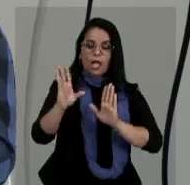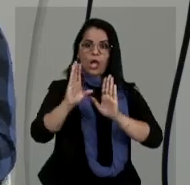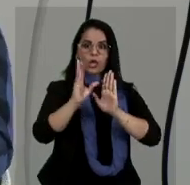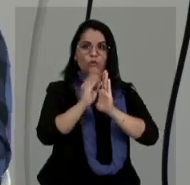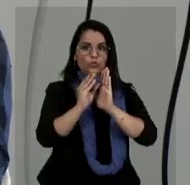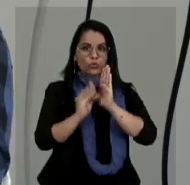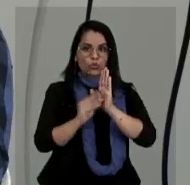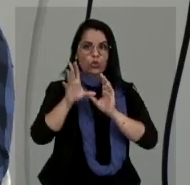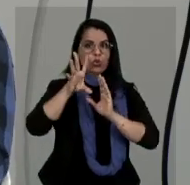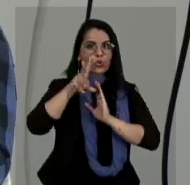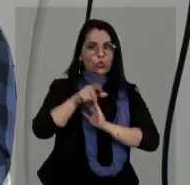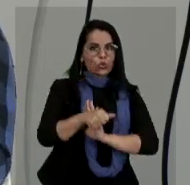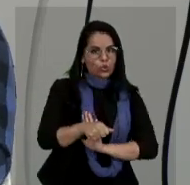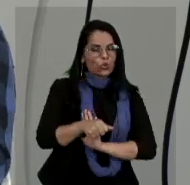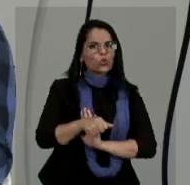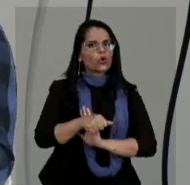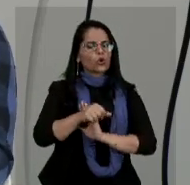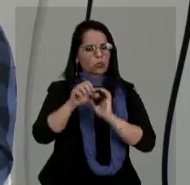sendo